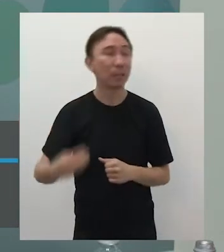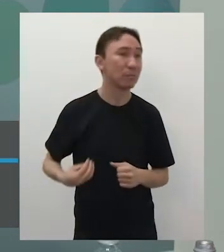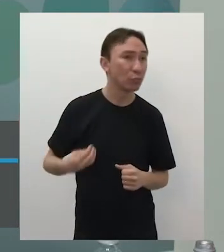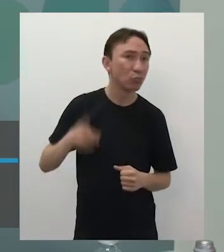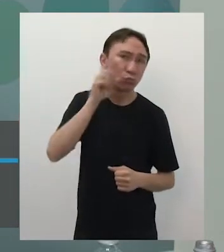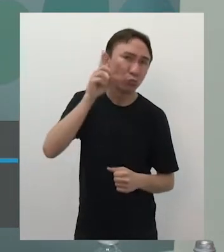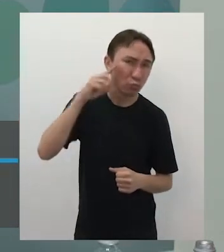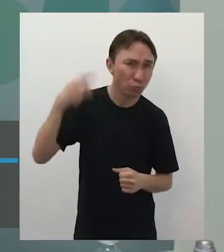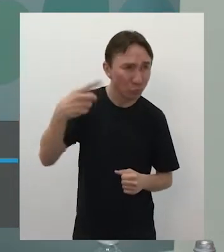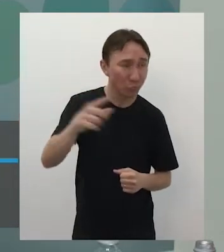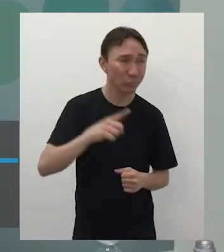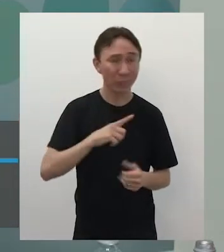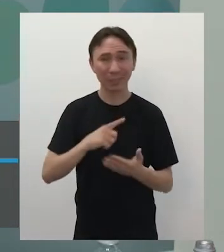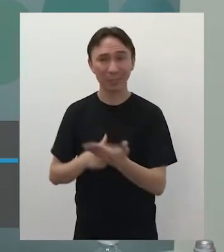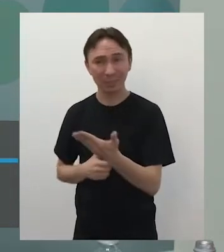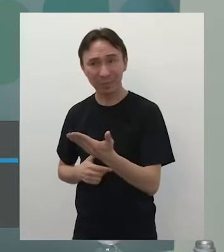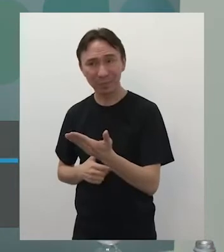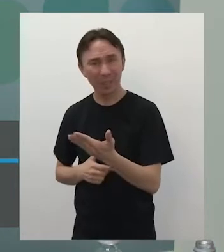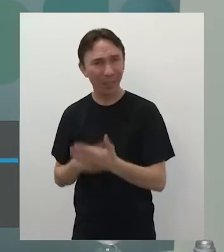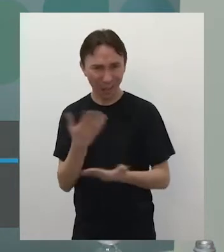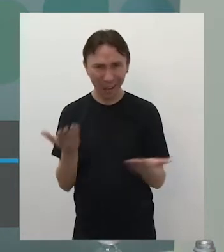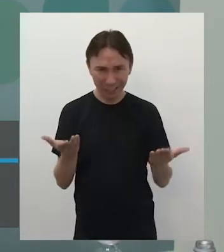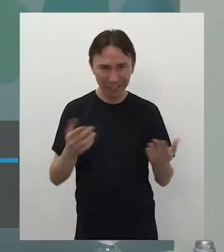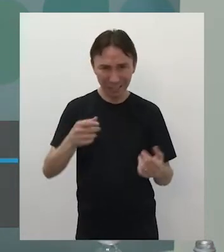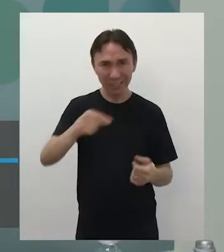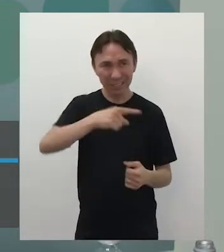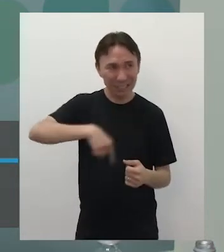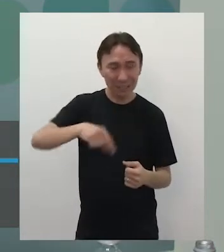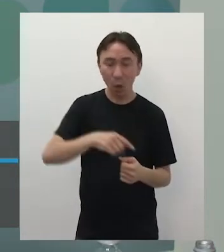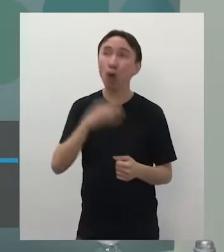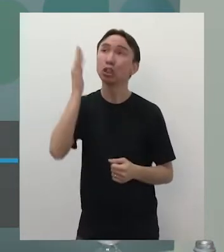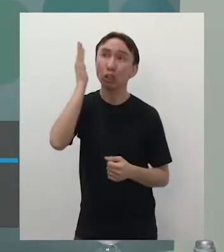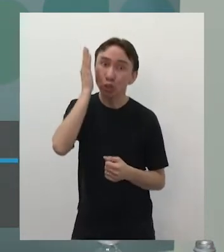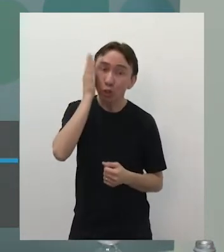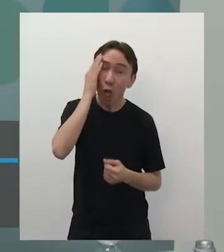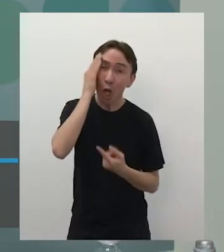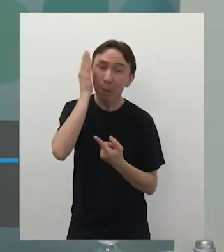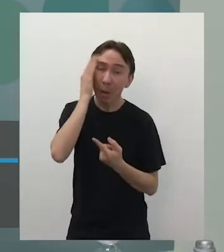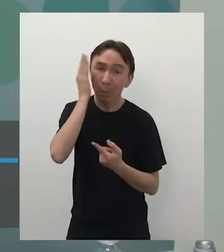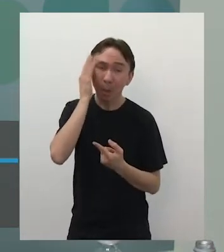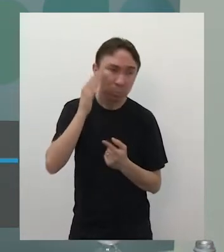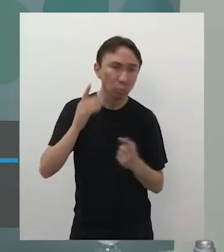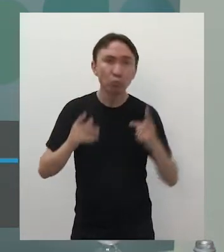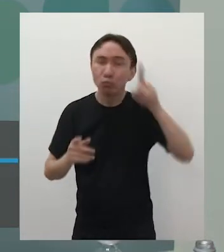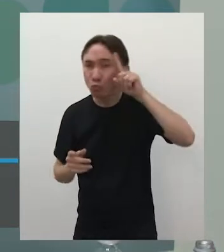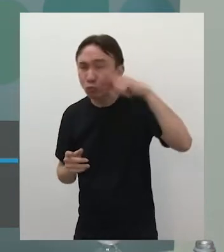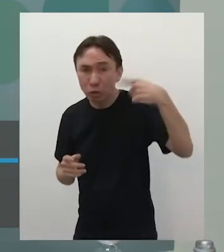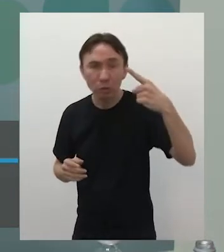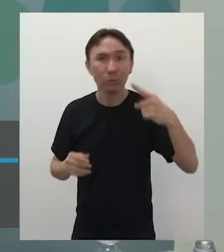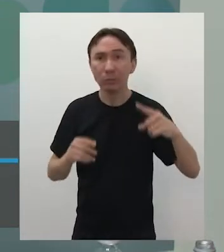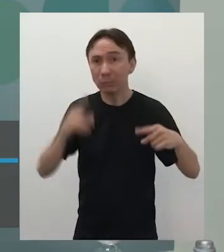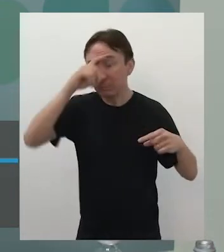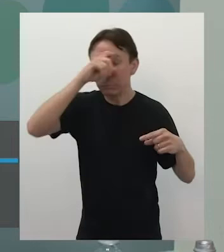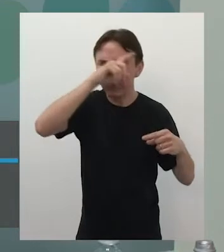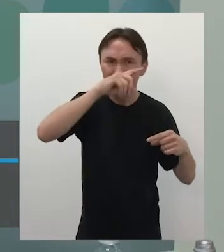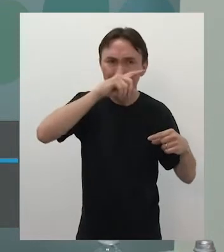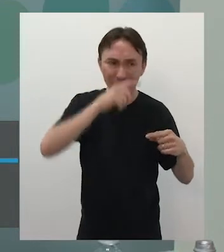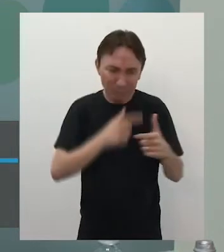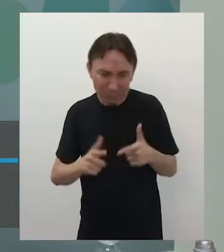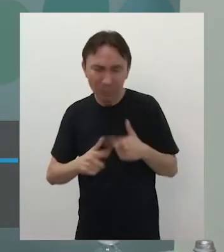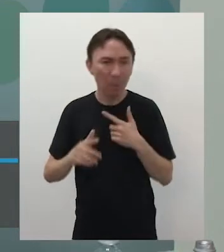que me colocaram aqui e falaram, não, vai a Cida, né? Mas é isso, depois eu não sei se a André